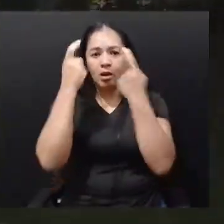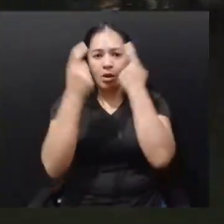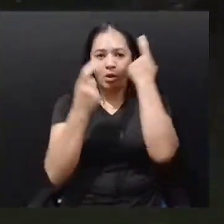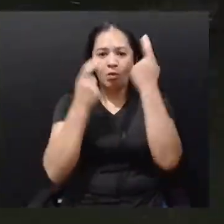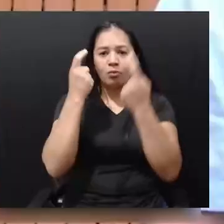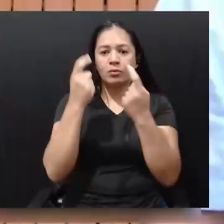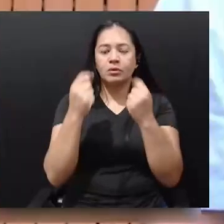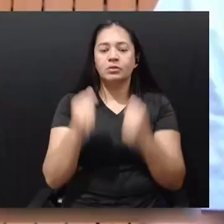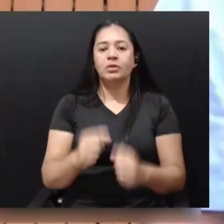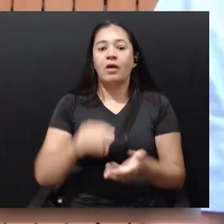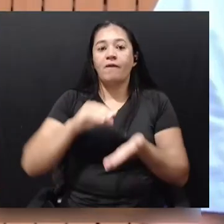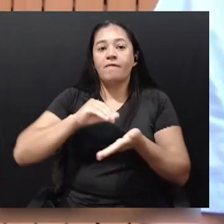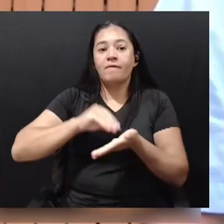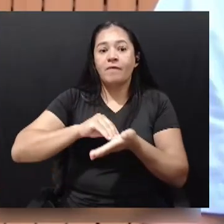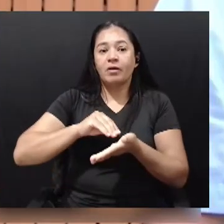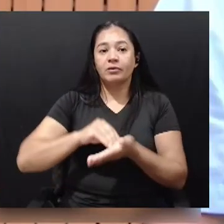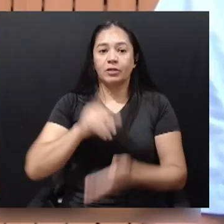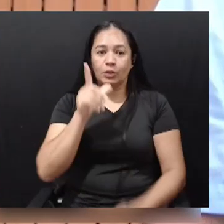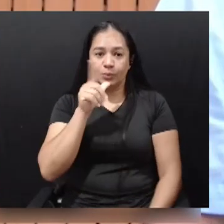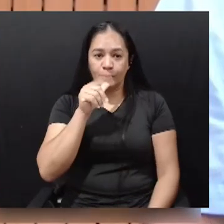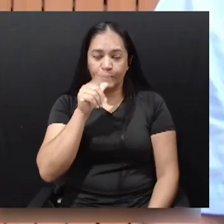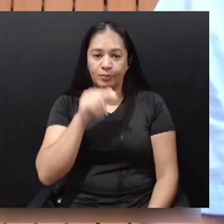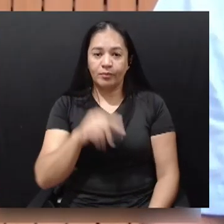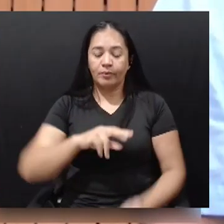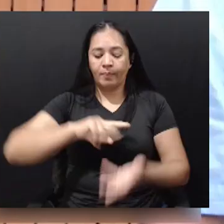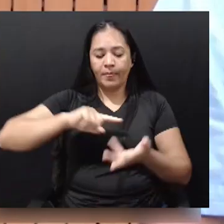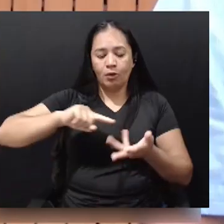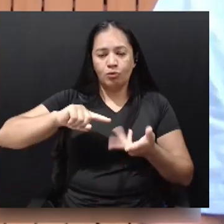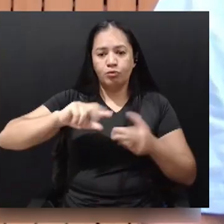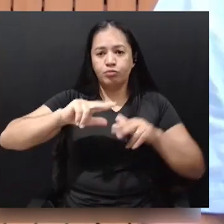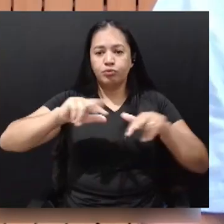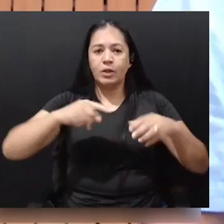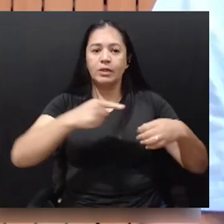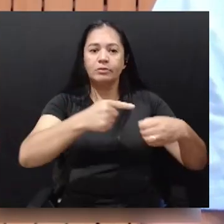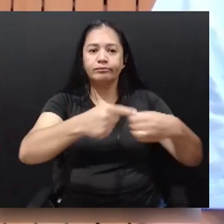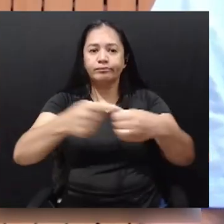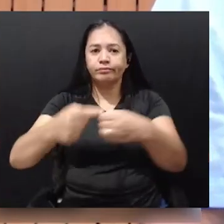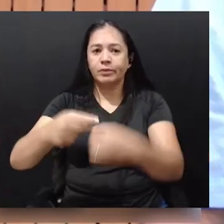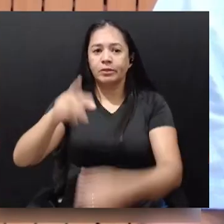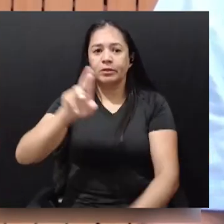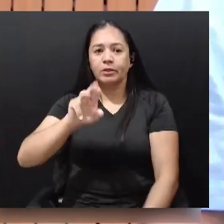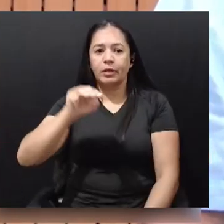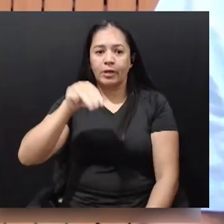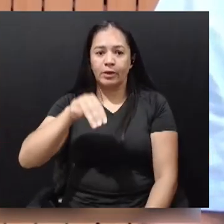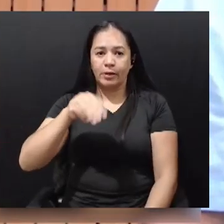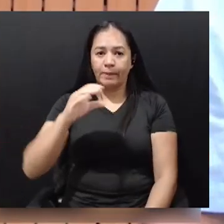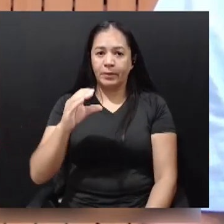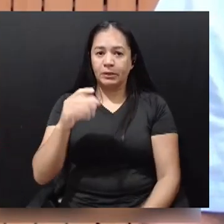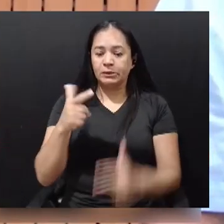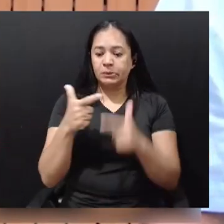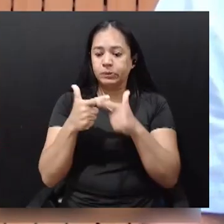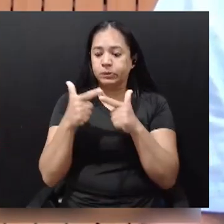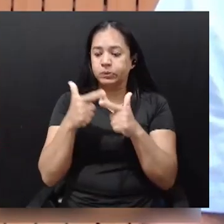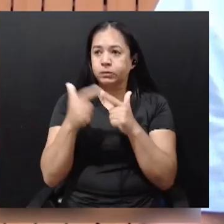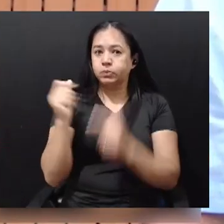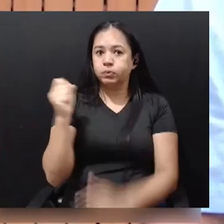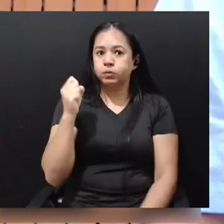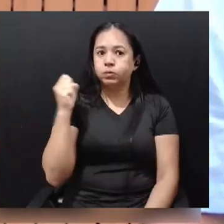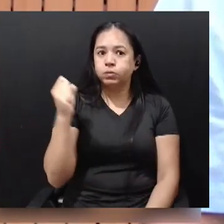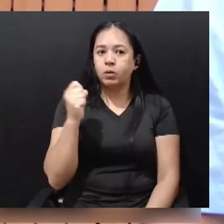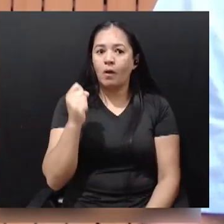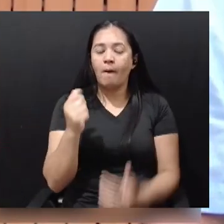escassez hídrica. Nós temos diversas cidades na região metropolitana de Campinas que estão com problemas graves, né? Estão enfrentando problemas